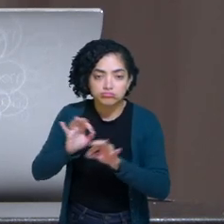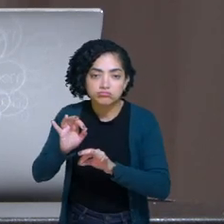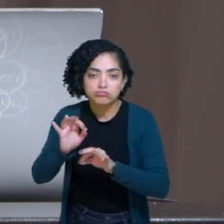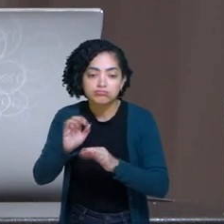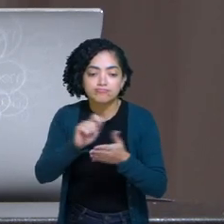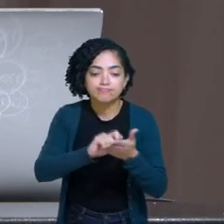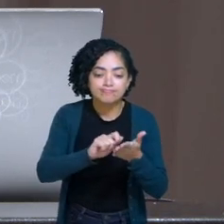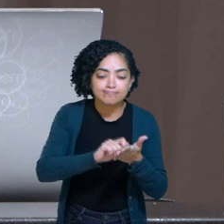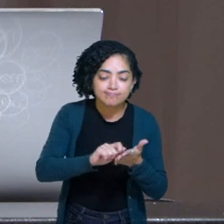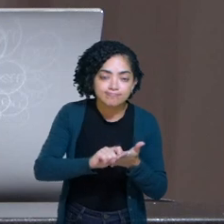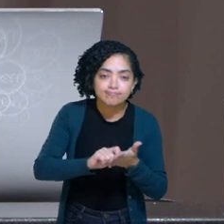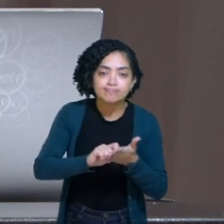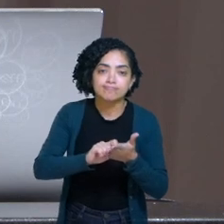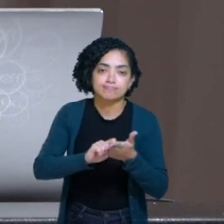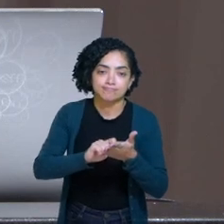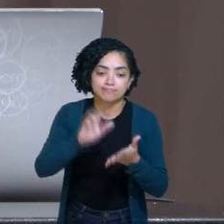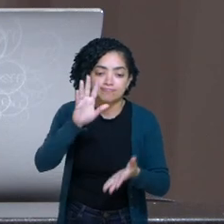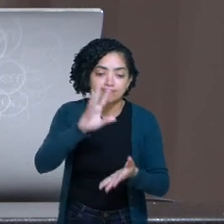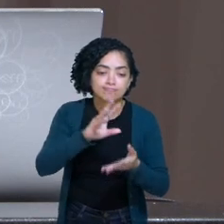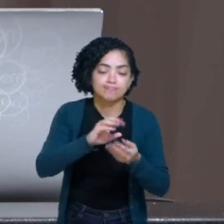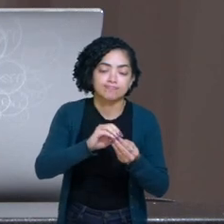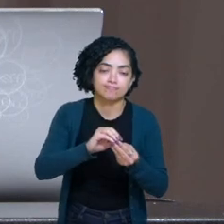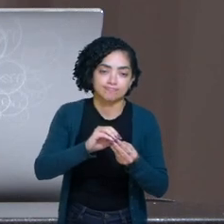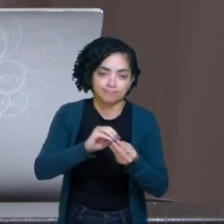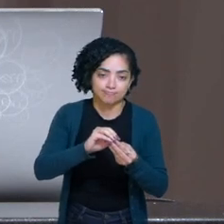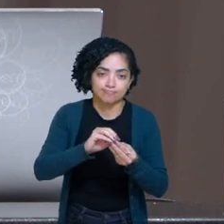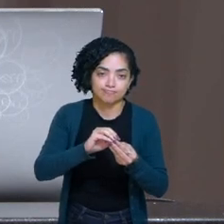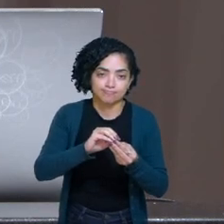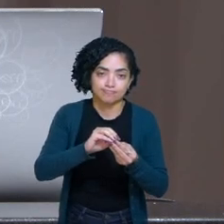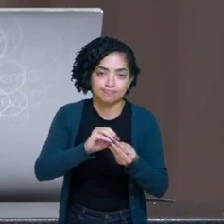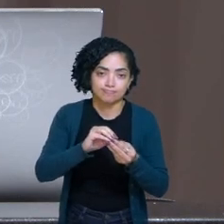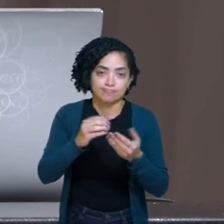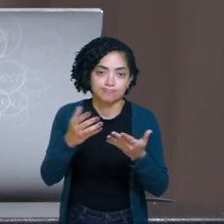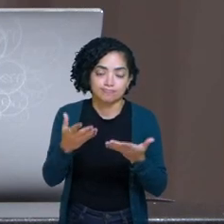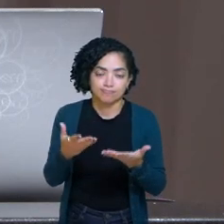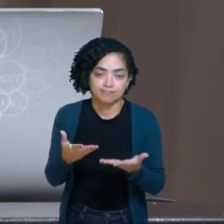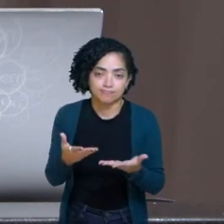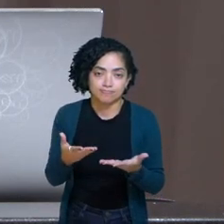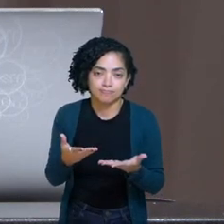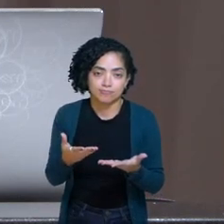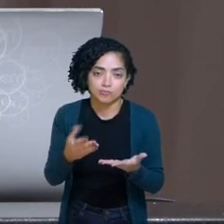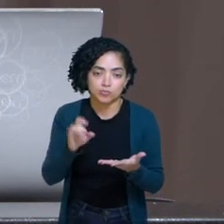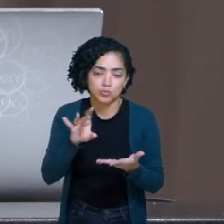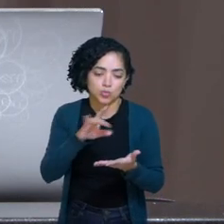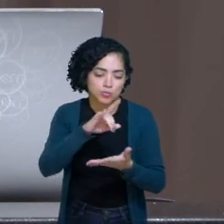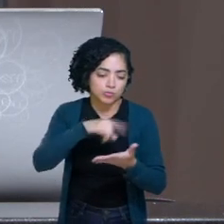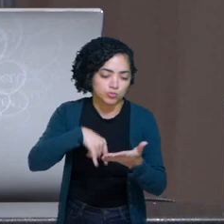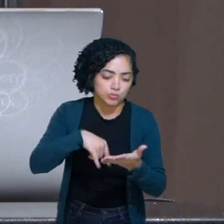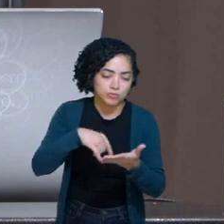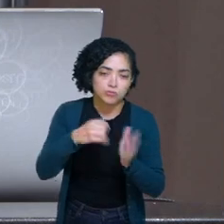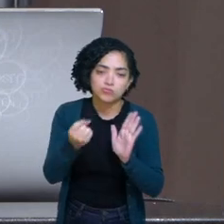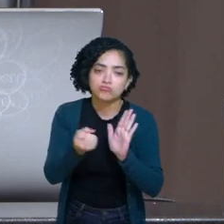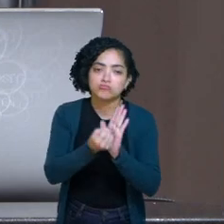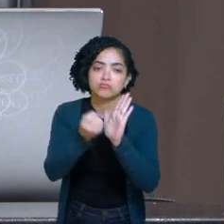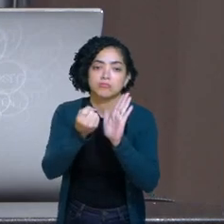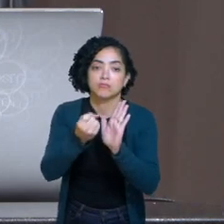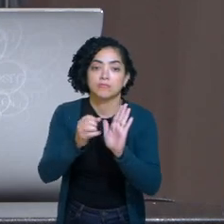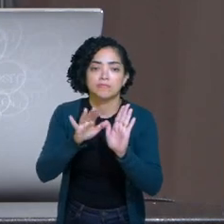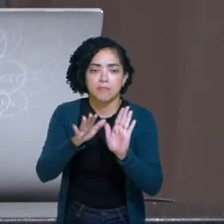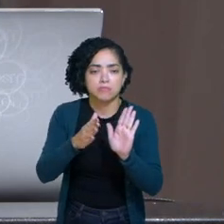que nós pudéssemos fazer uma síntese e uma síntese não era para um documento histórico mas sim um documento